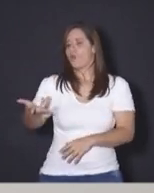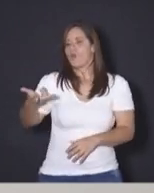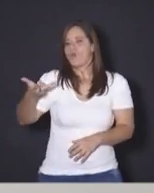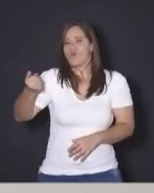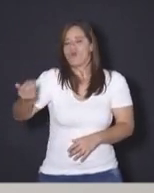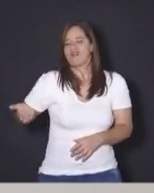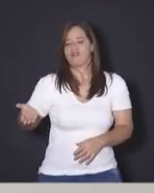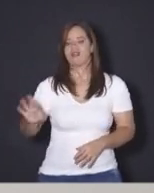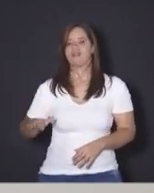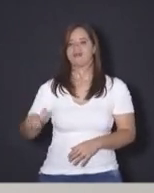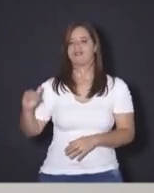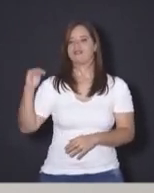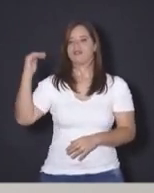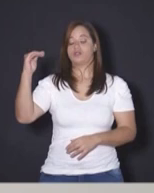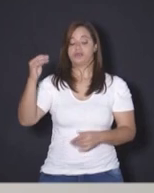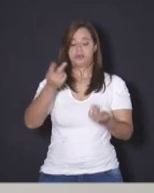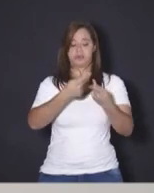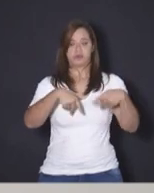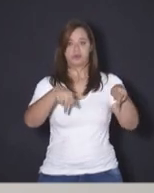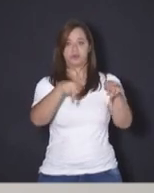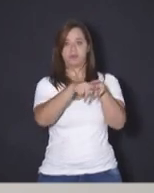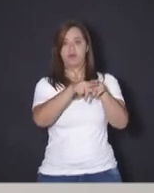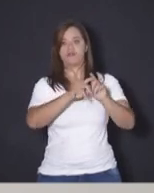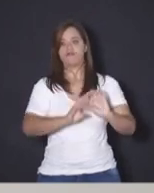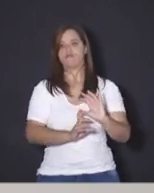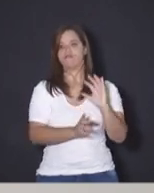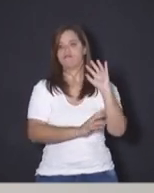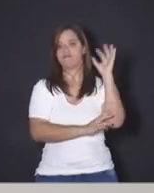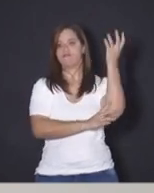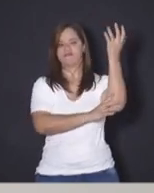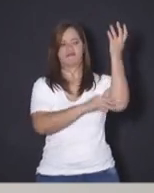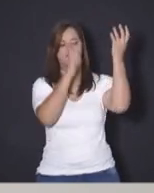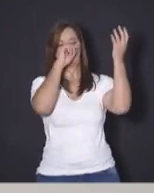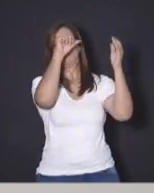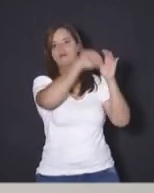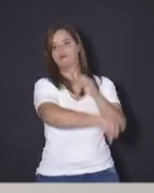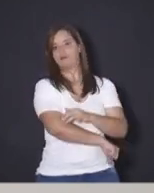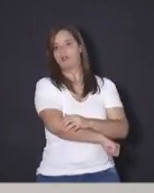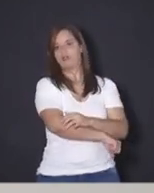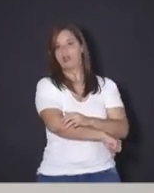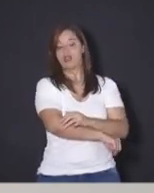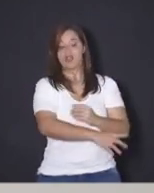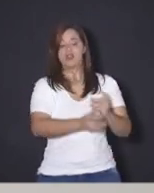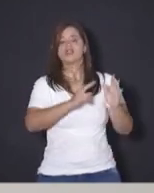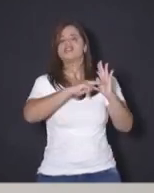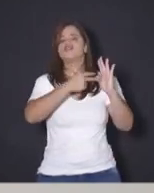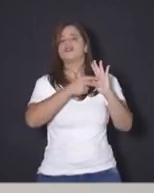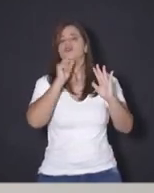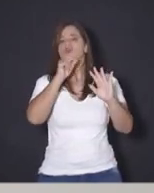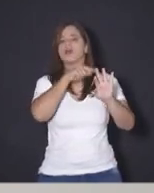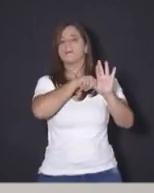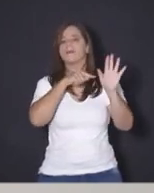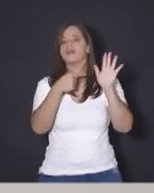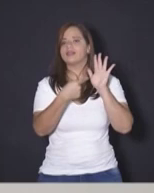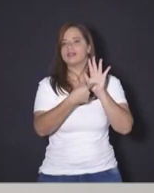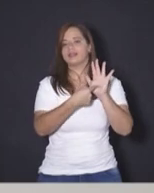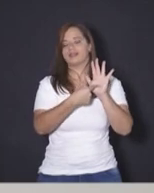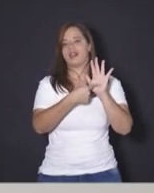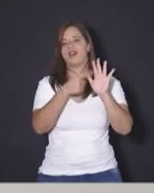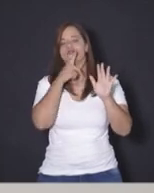os outros povos nas eram das madeiras podre e significa que eles têm uma